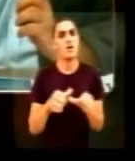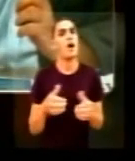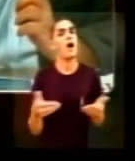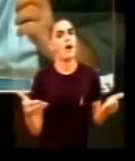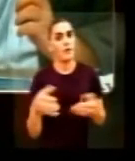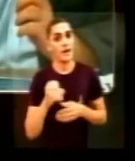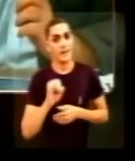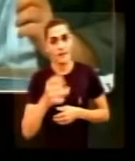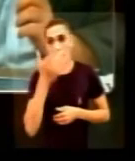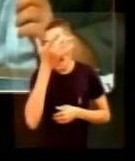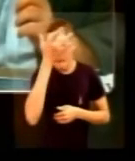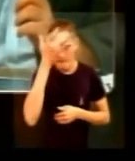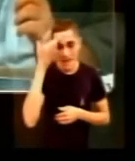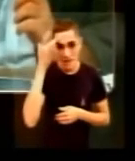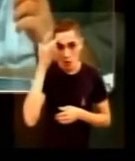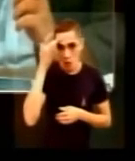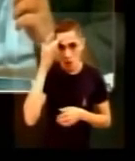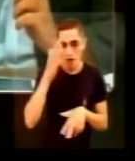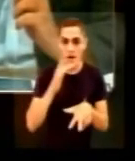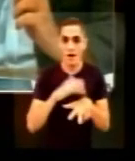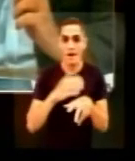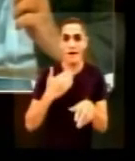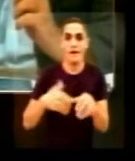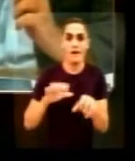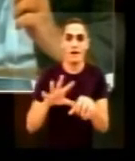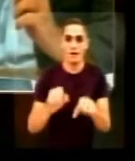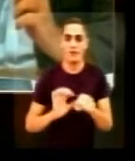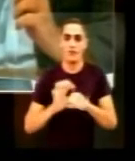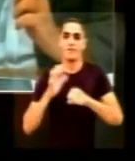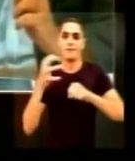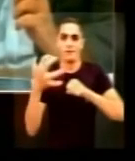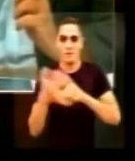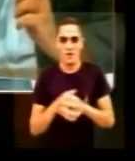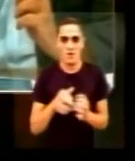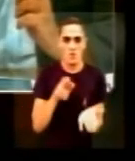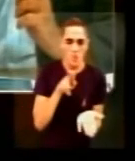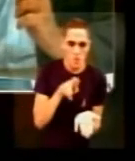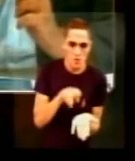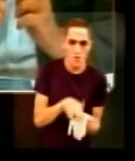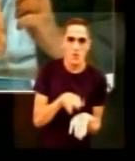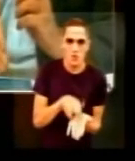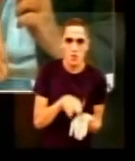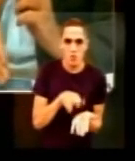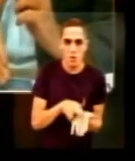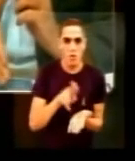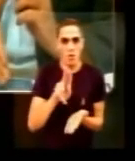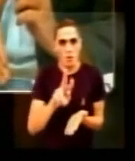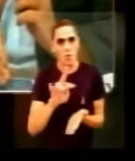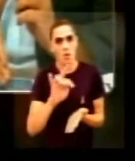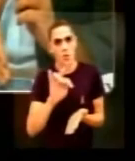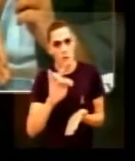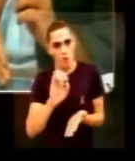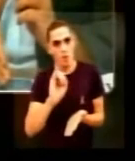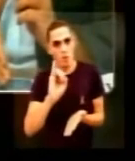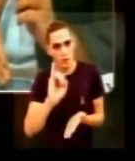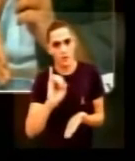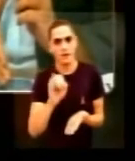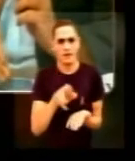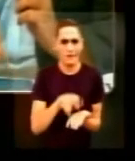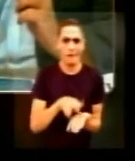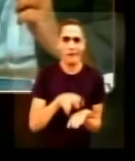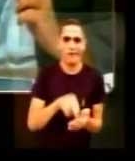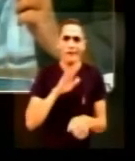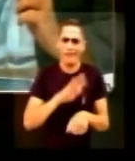tempo numa UTI, que teve Covid, que a causa da descompensação